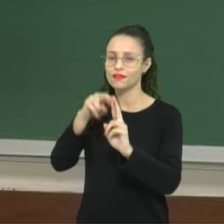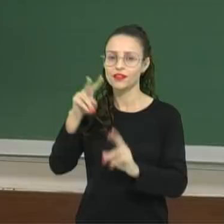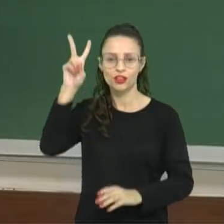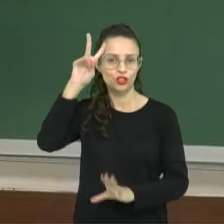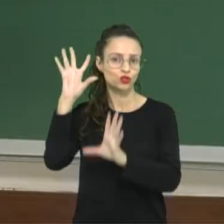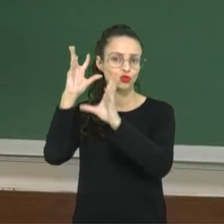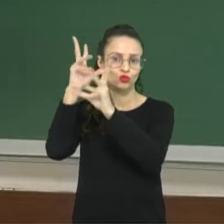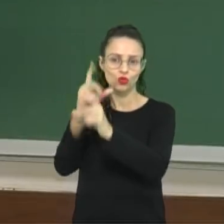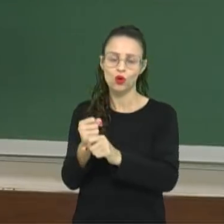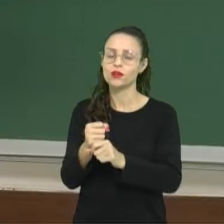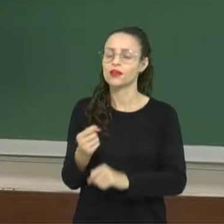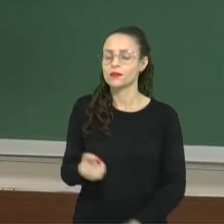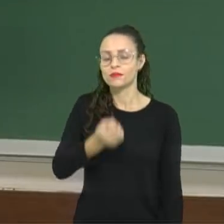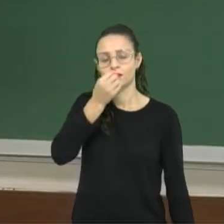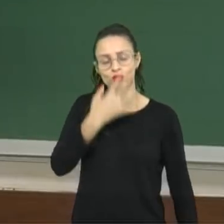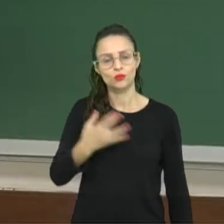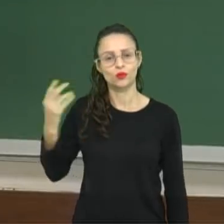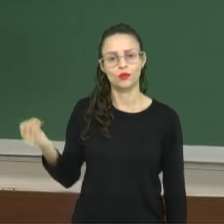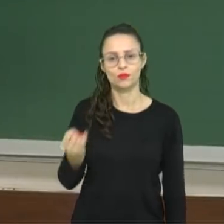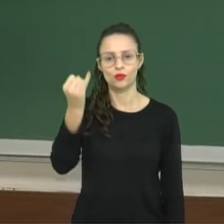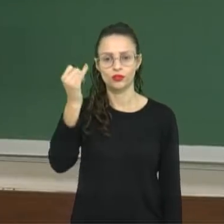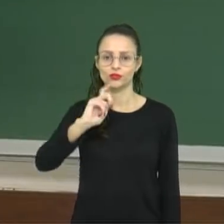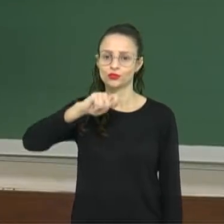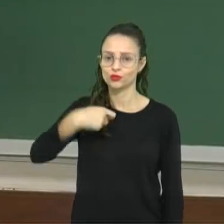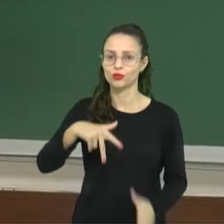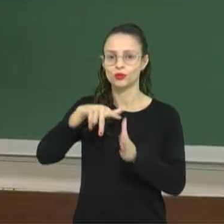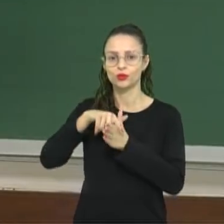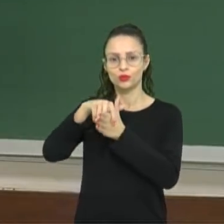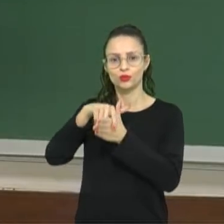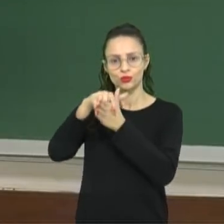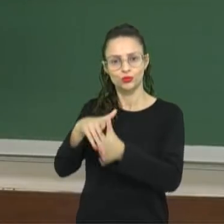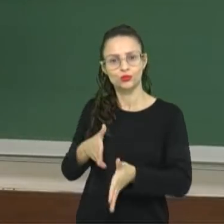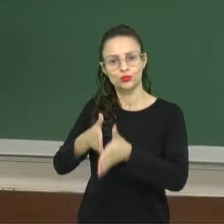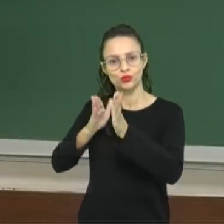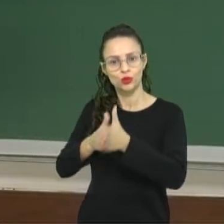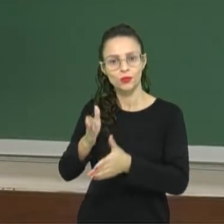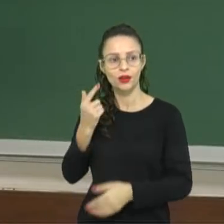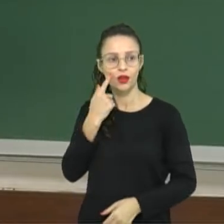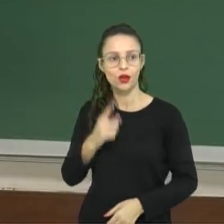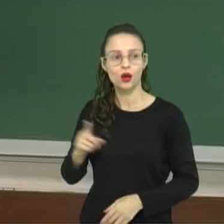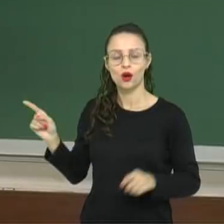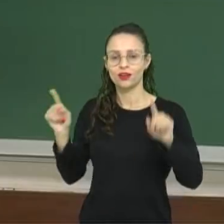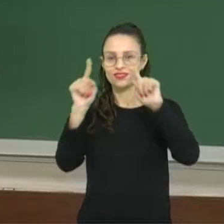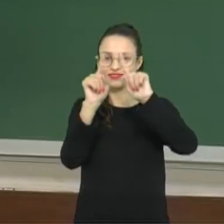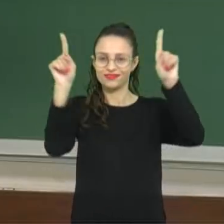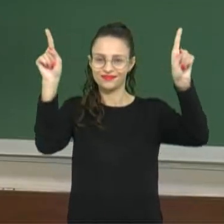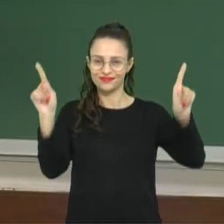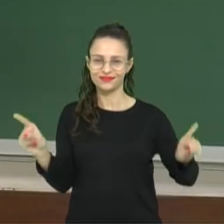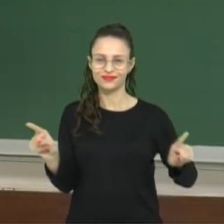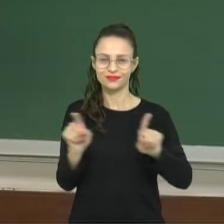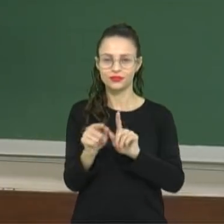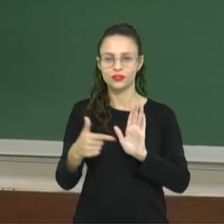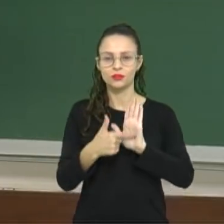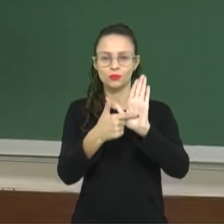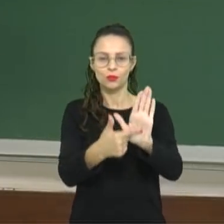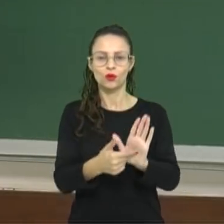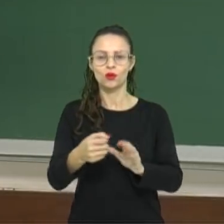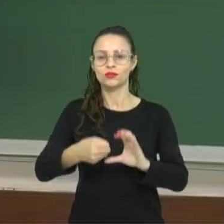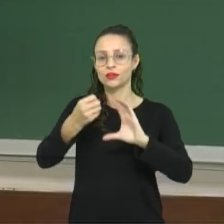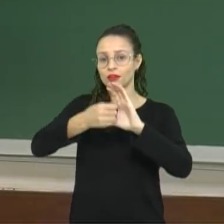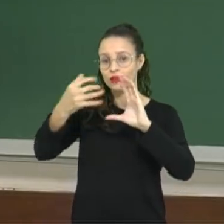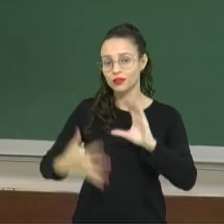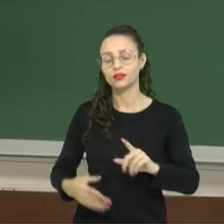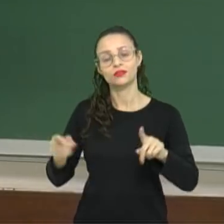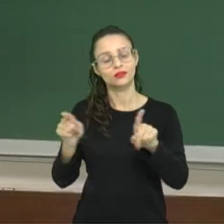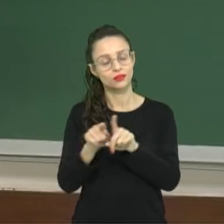e geográfica ali muito importante em relação ao tropeirismo. Então, um monumento ali que remete a essa característica e que